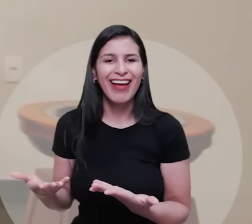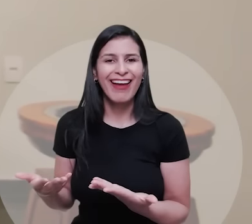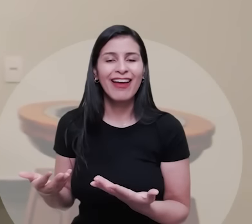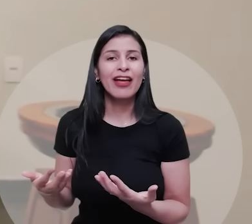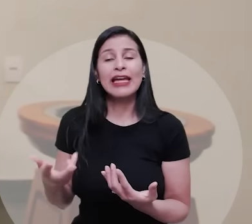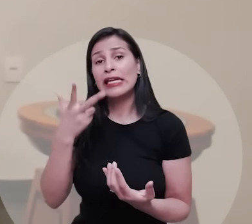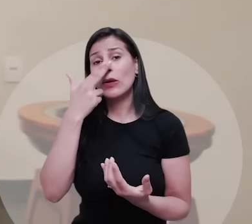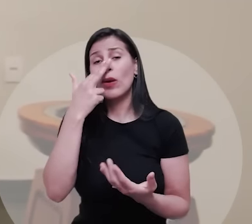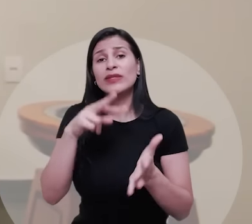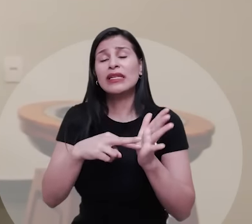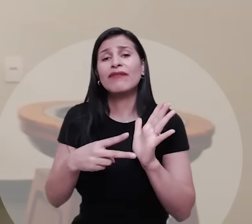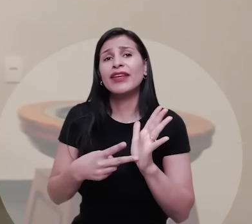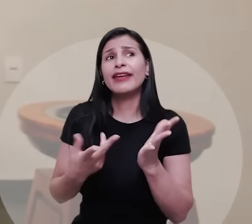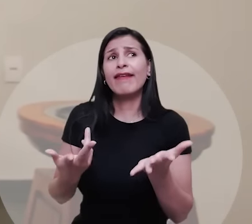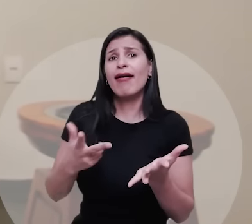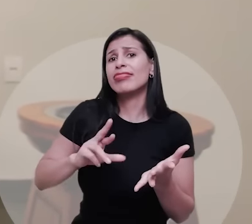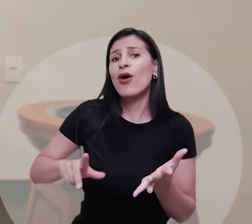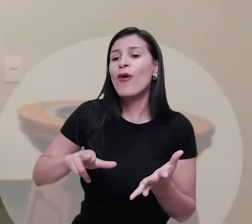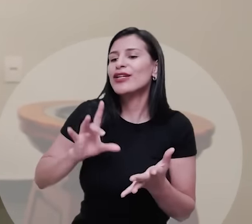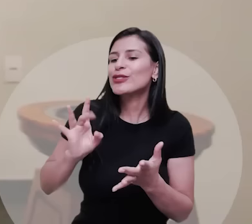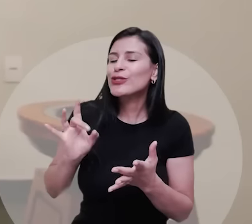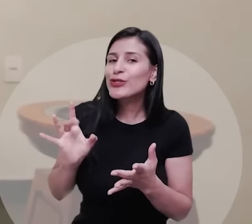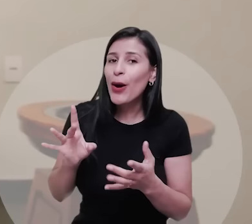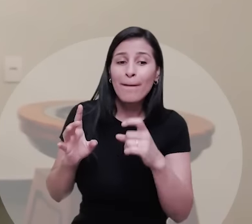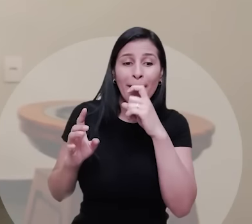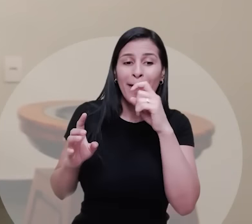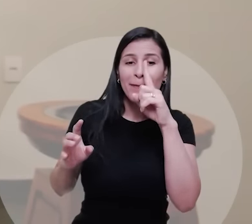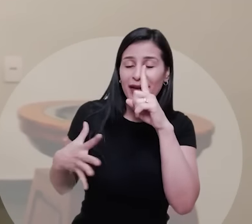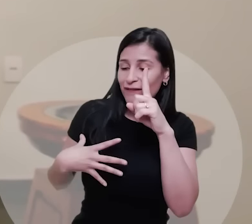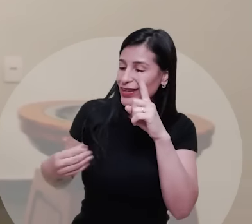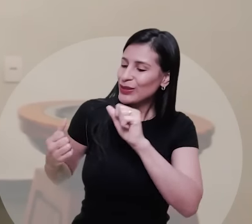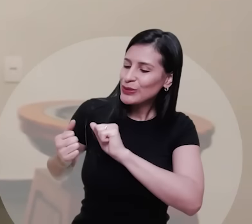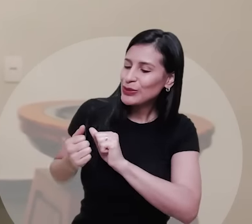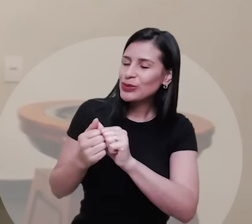filhos, e então eles já estão salvos.